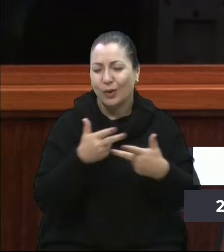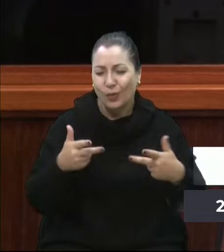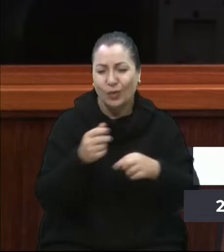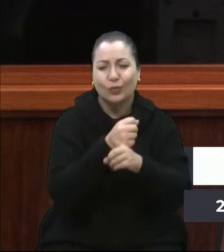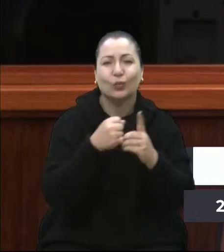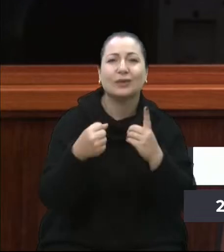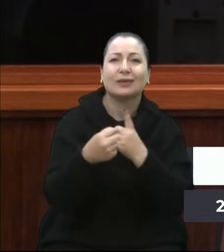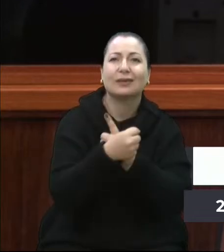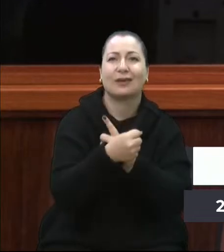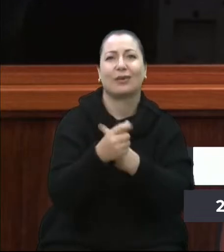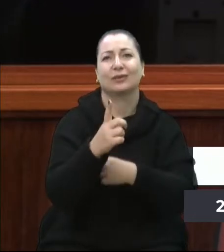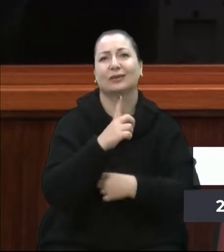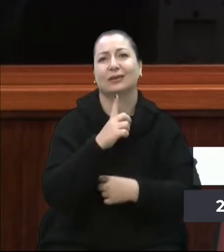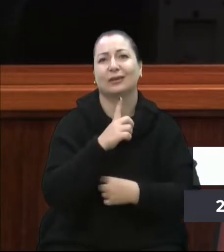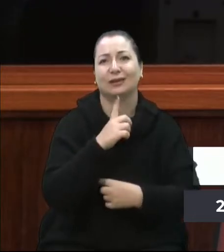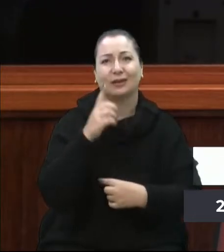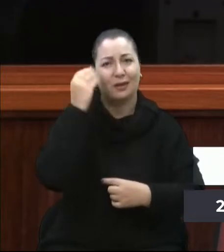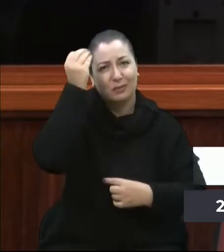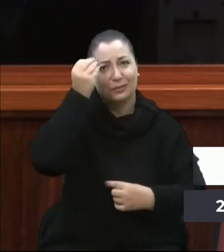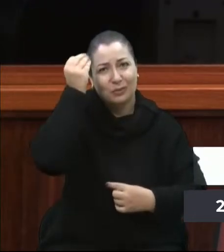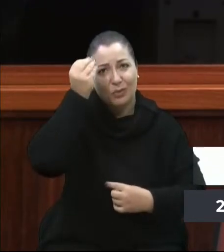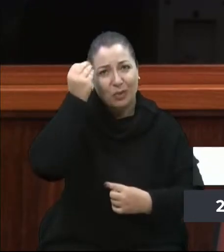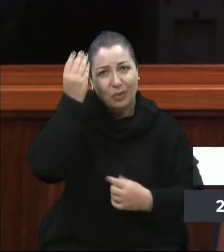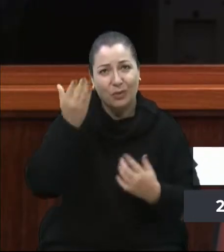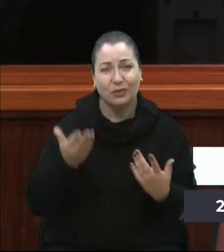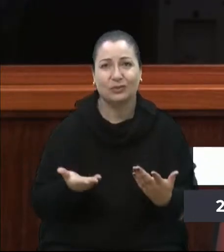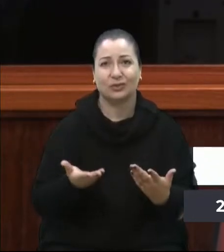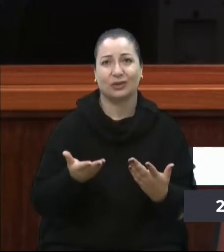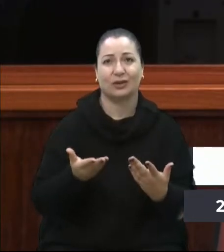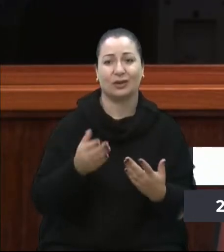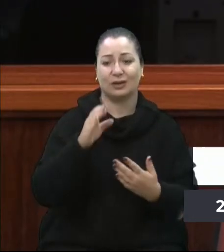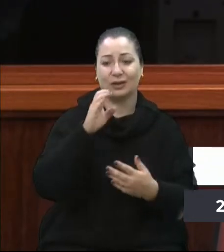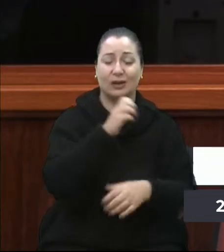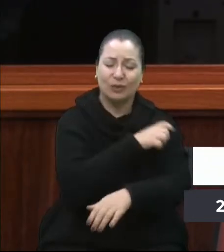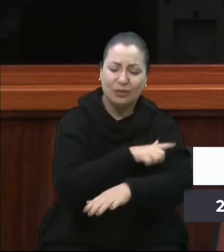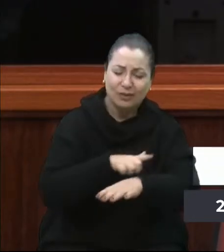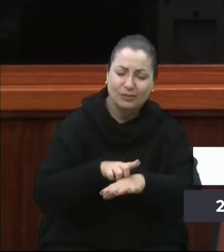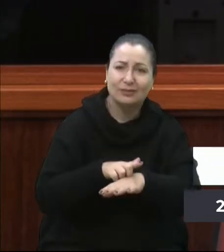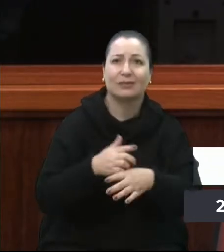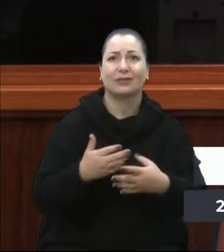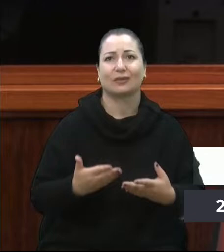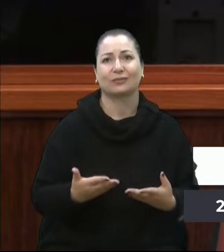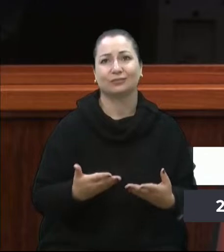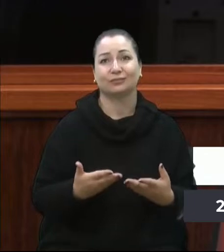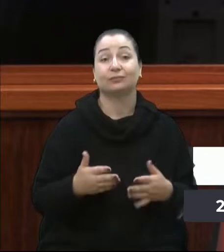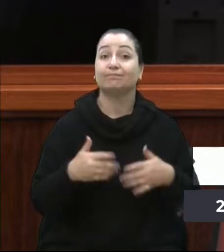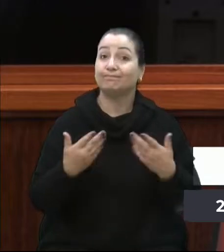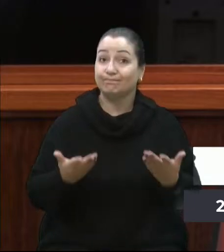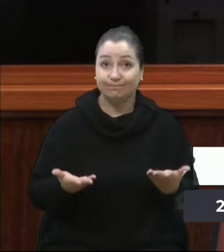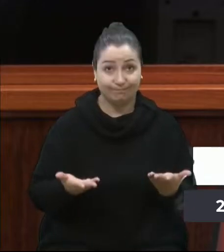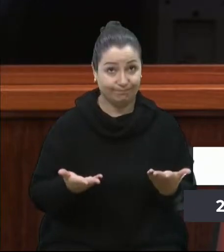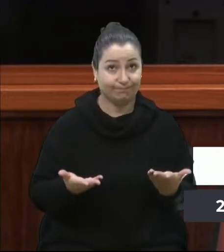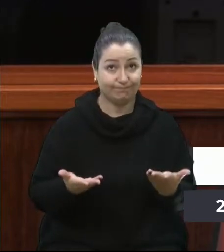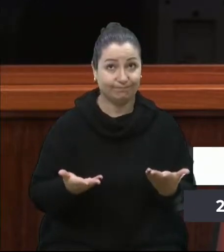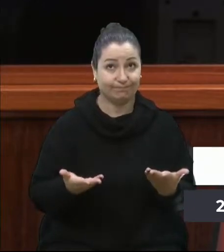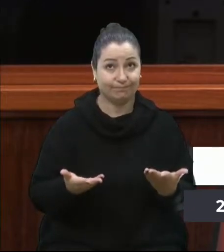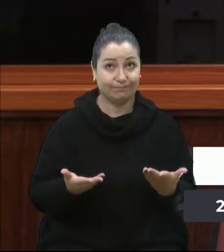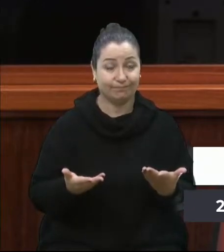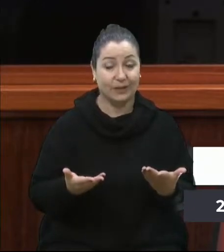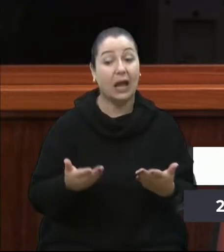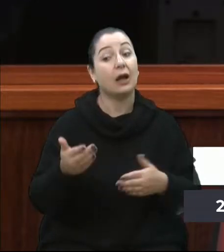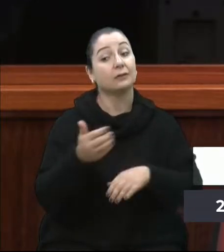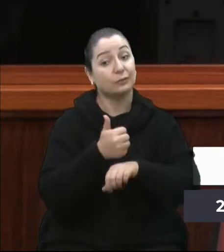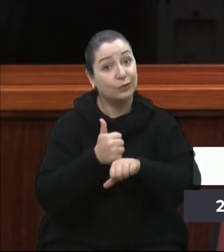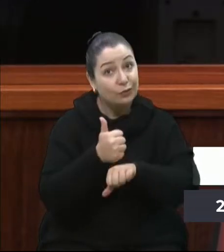social, psicológica, educacional. Então, é justamente estes